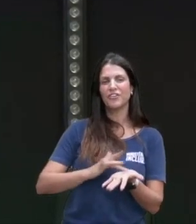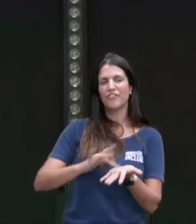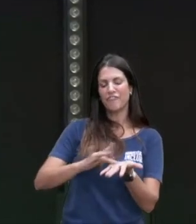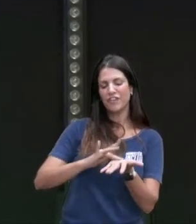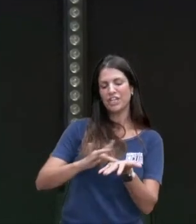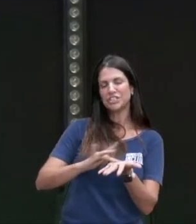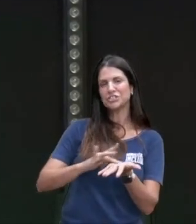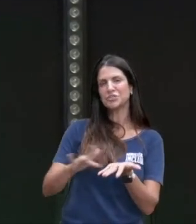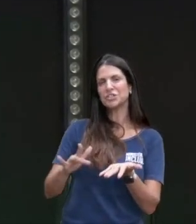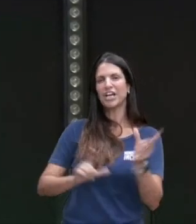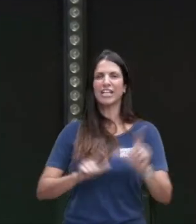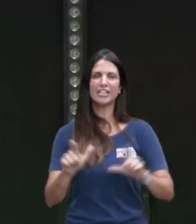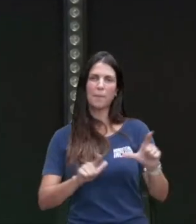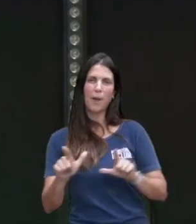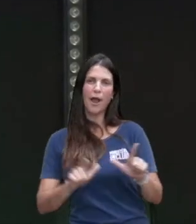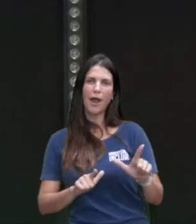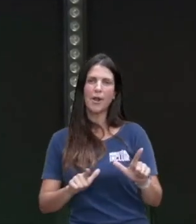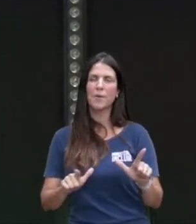o patrão miserável